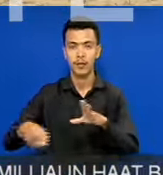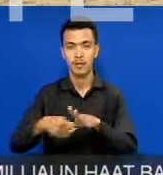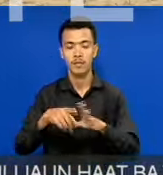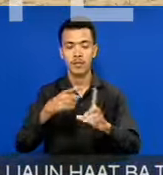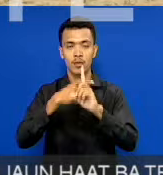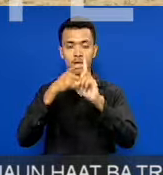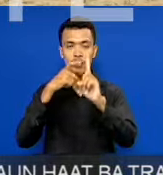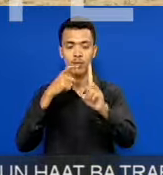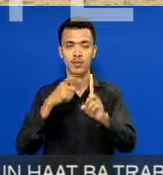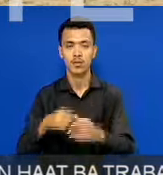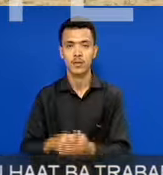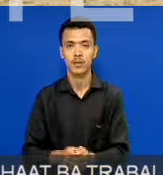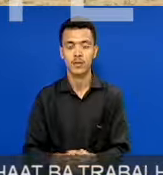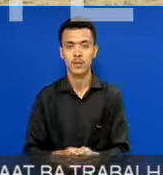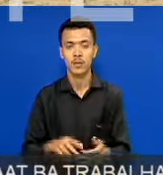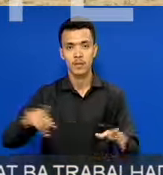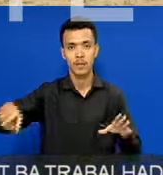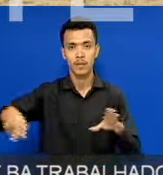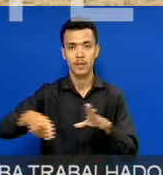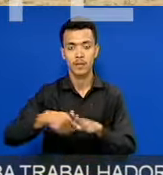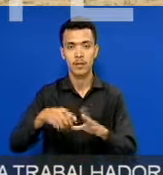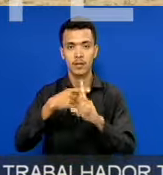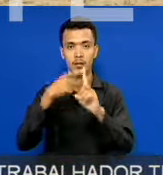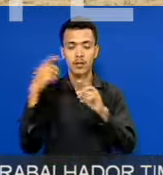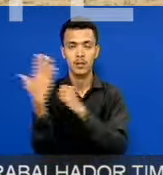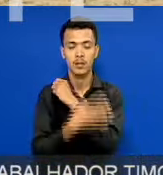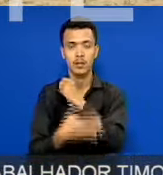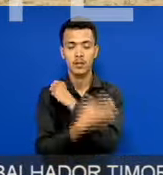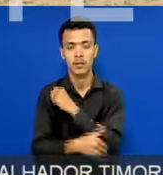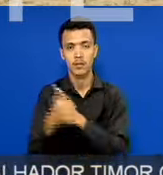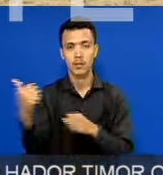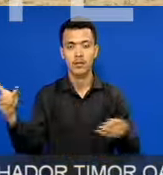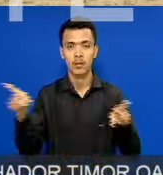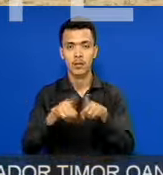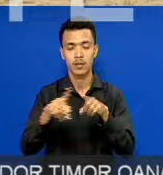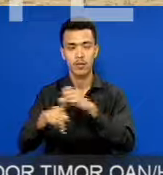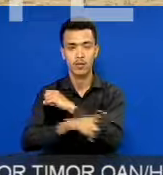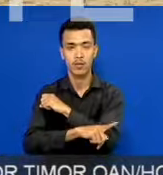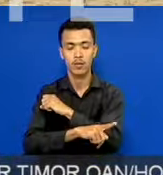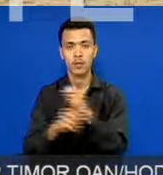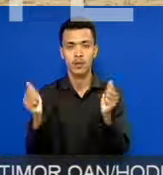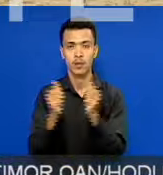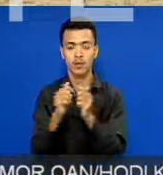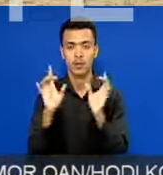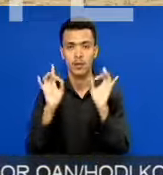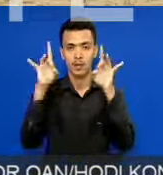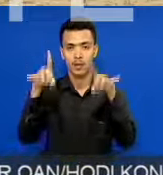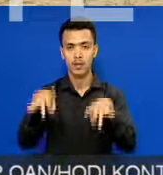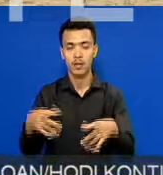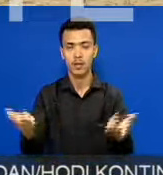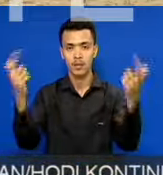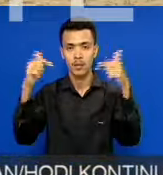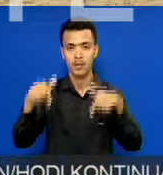husi convidado especial sira husi estrangeiro, anesa Portugal, nomos Australia, ENB, se mai